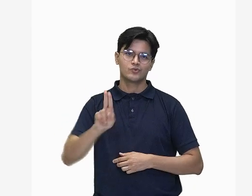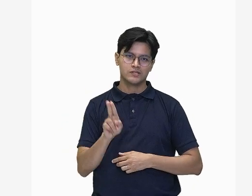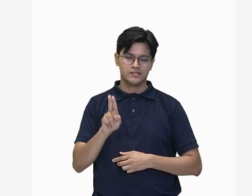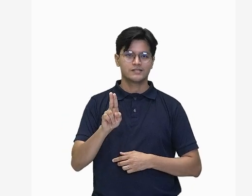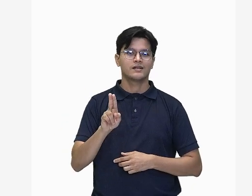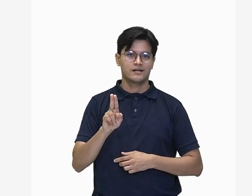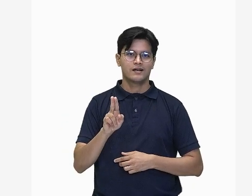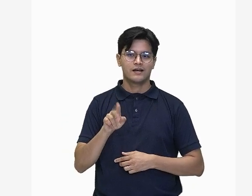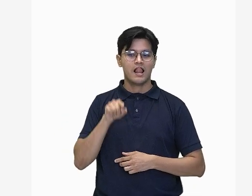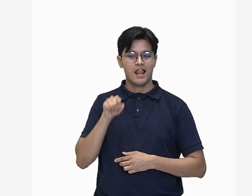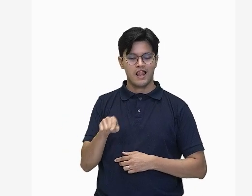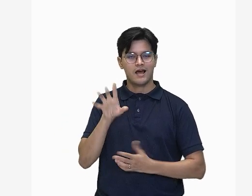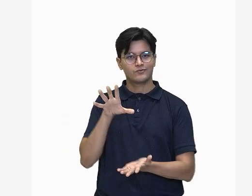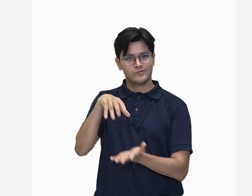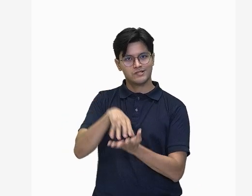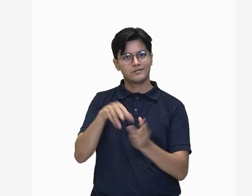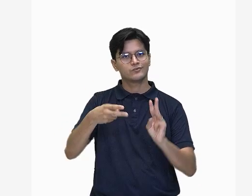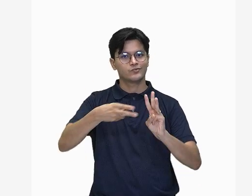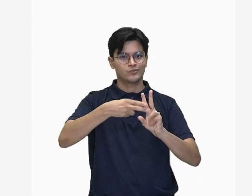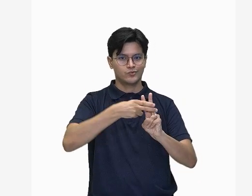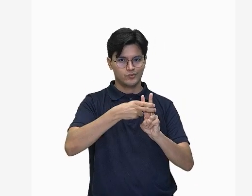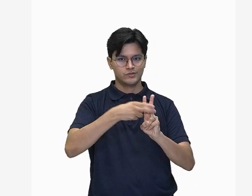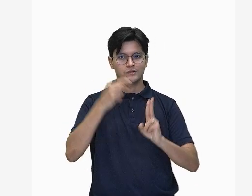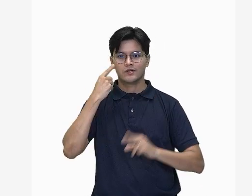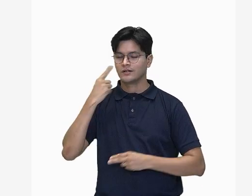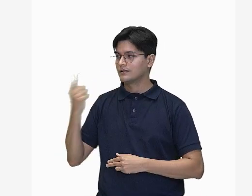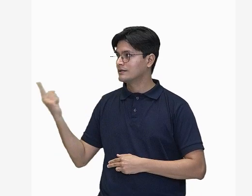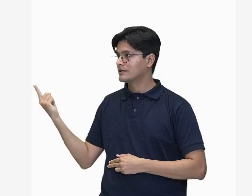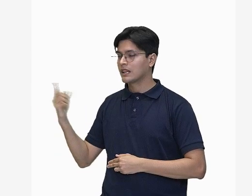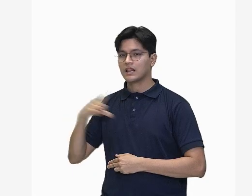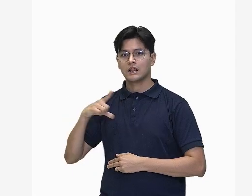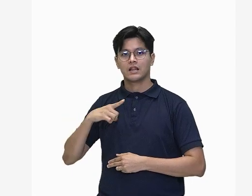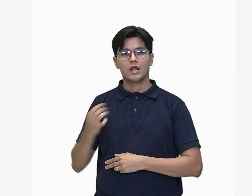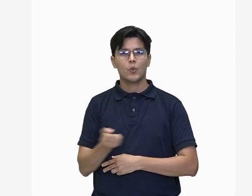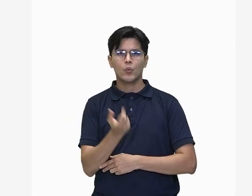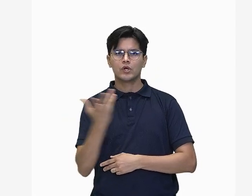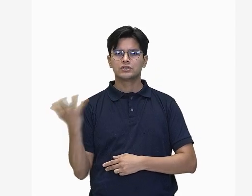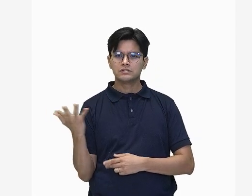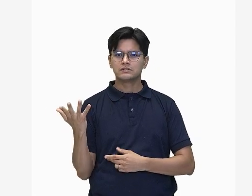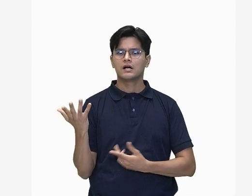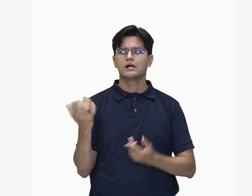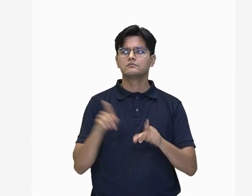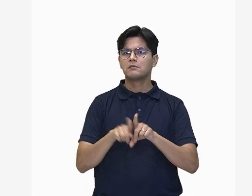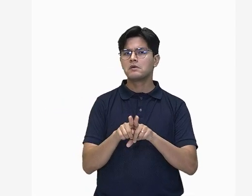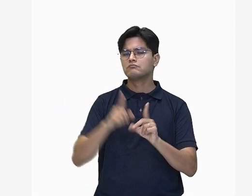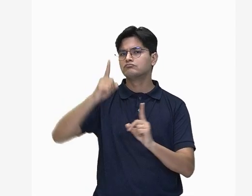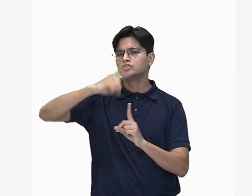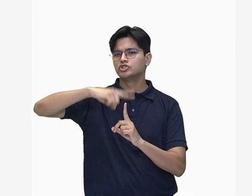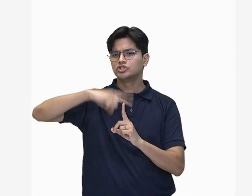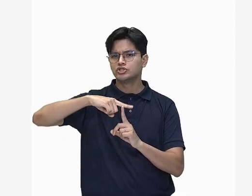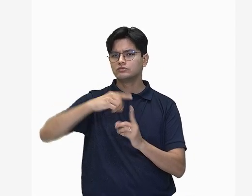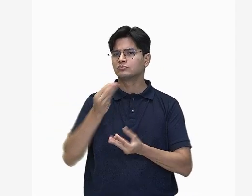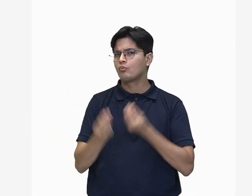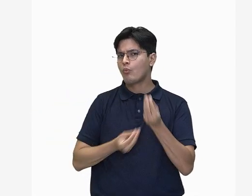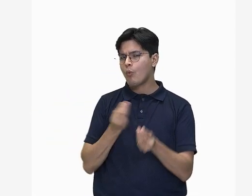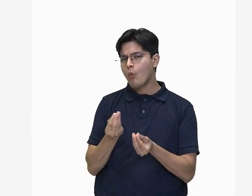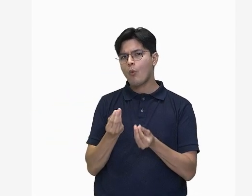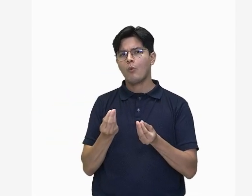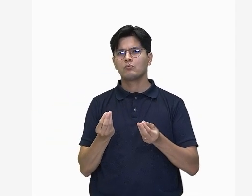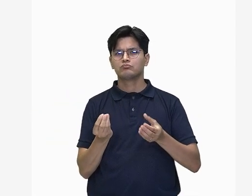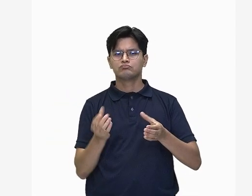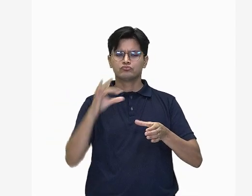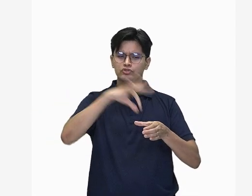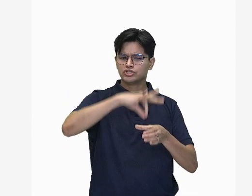a quantidade e a forma, né, em forma de gel, de cápsula oral, né? Então, a gente tem aloe vera,